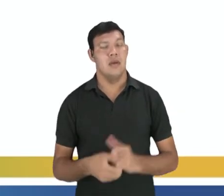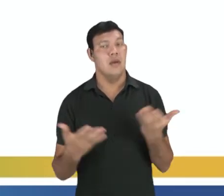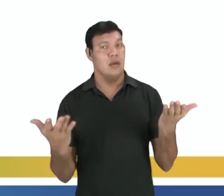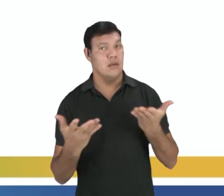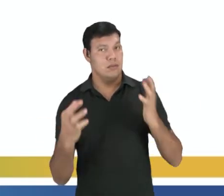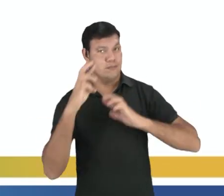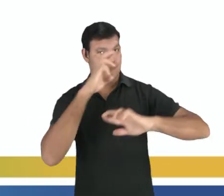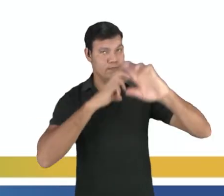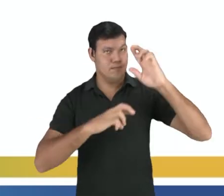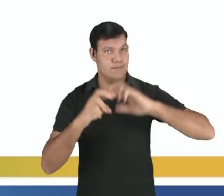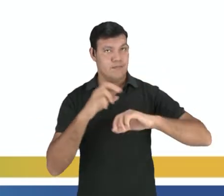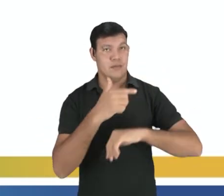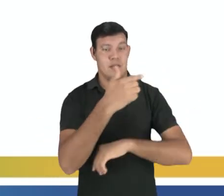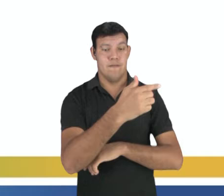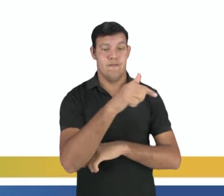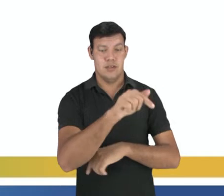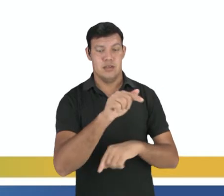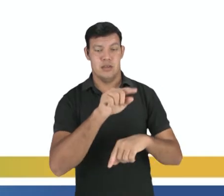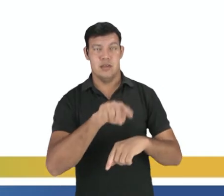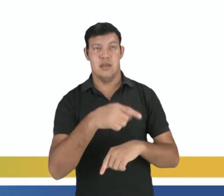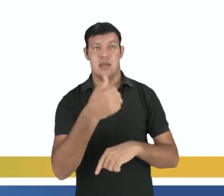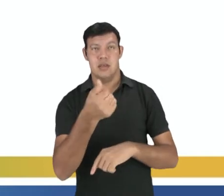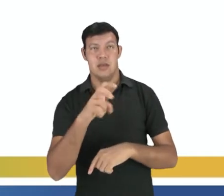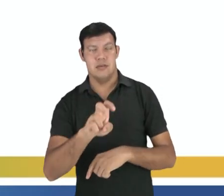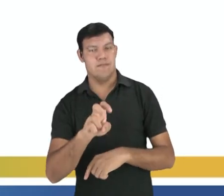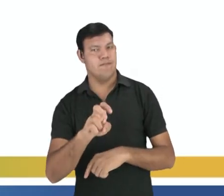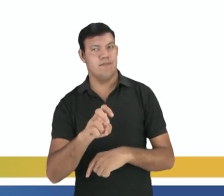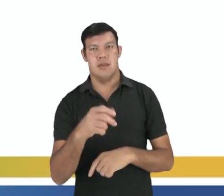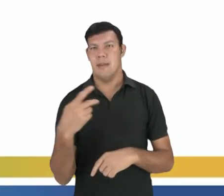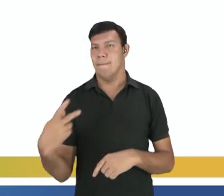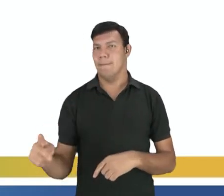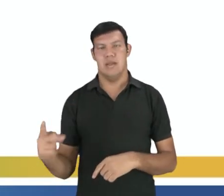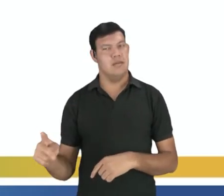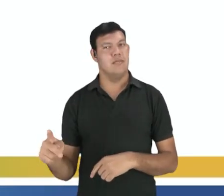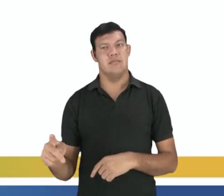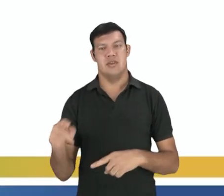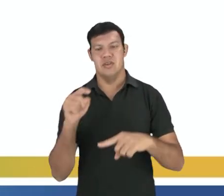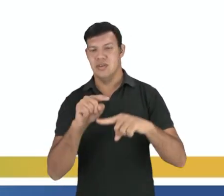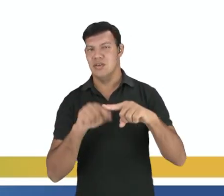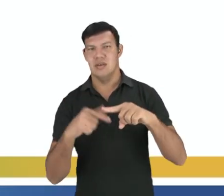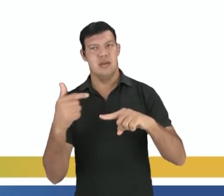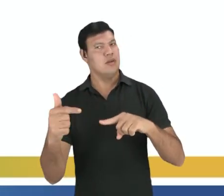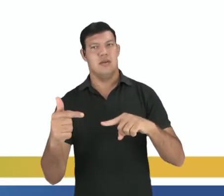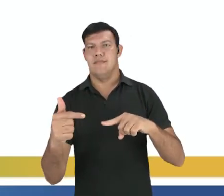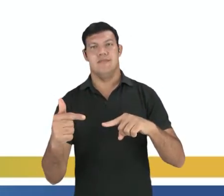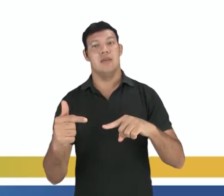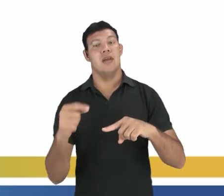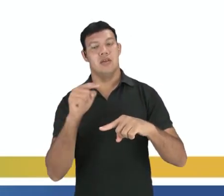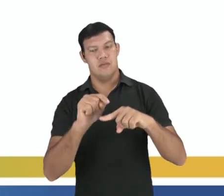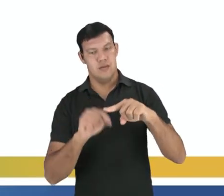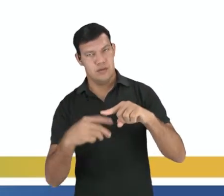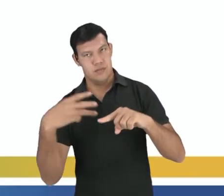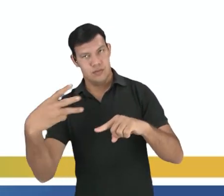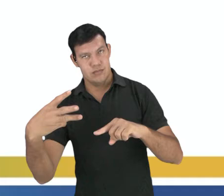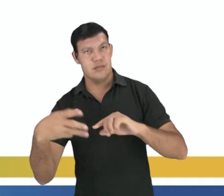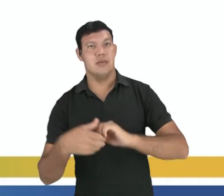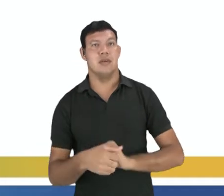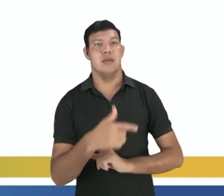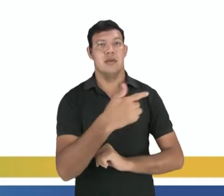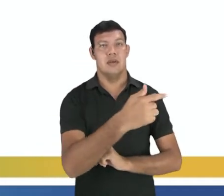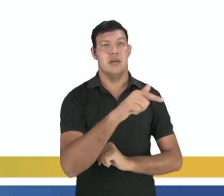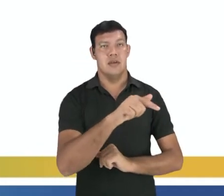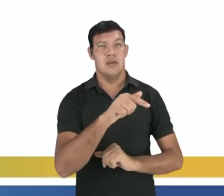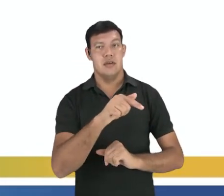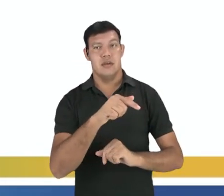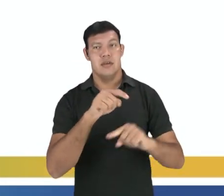você observa que 27 e 15 não são pares, então não divide mais por 2, mas divide por 3. 27 dividido por